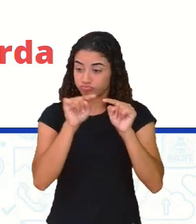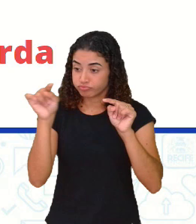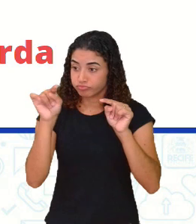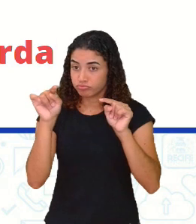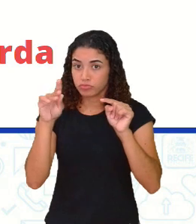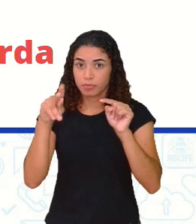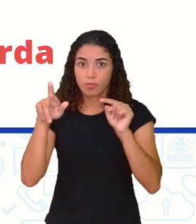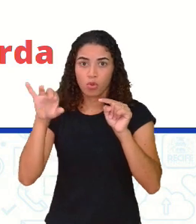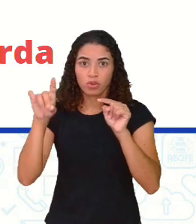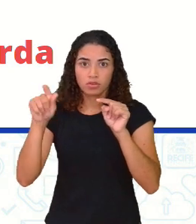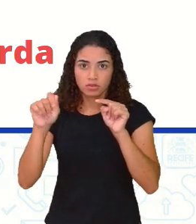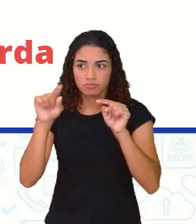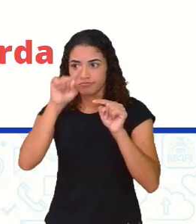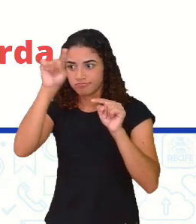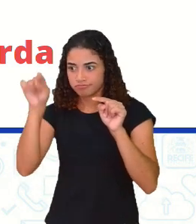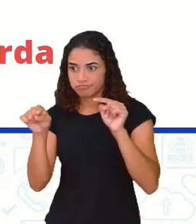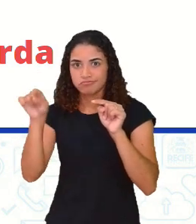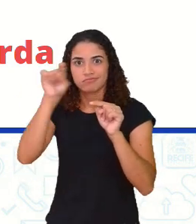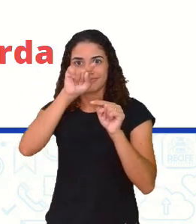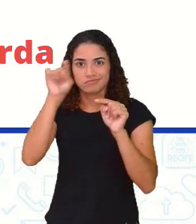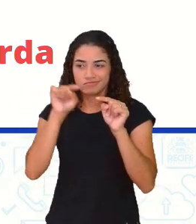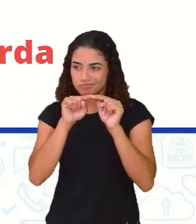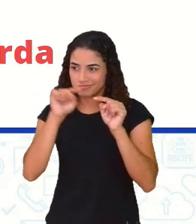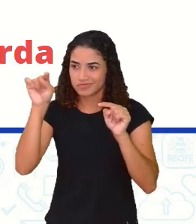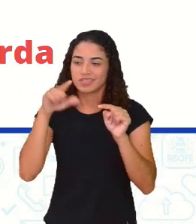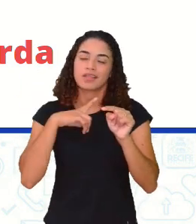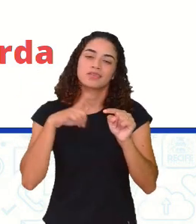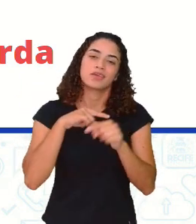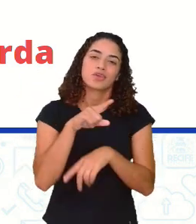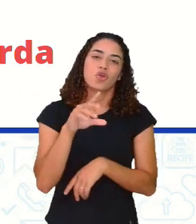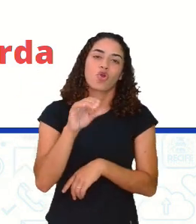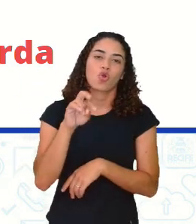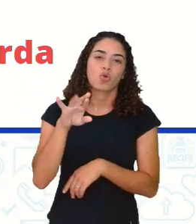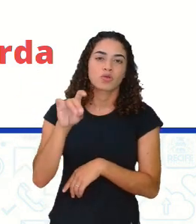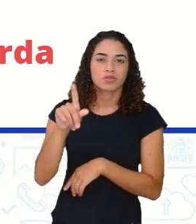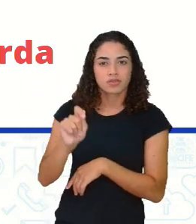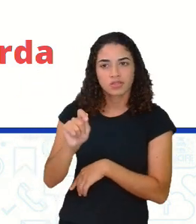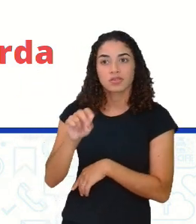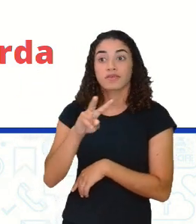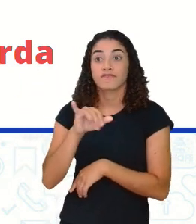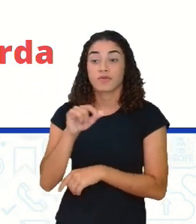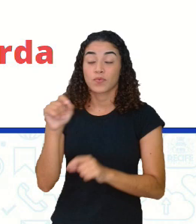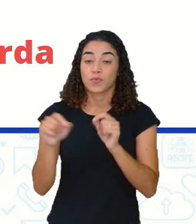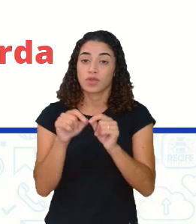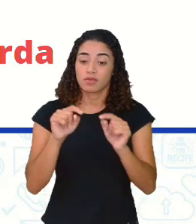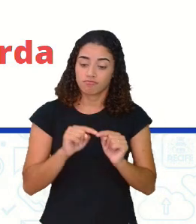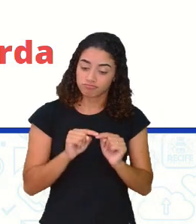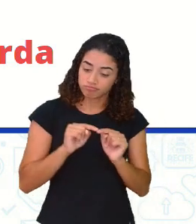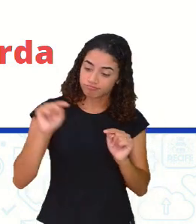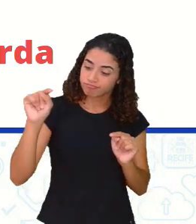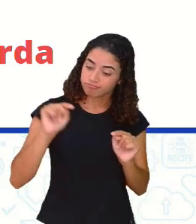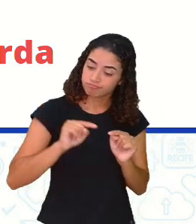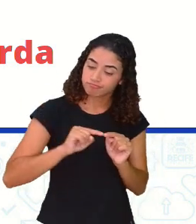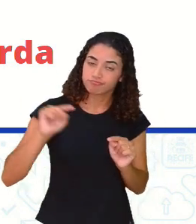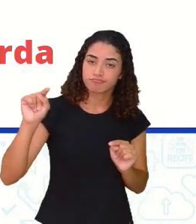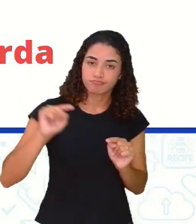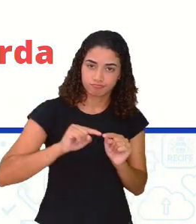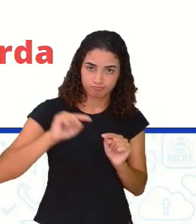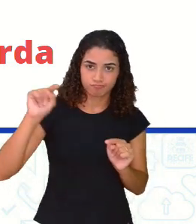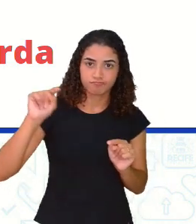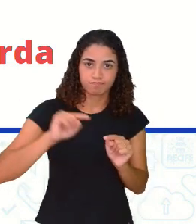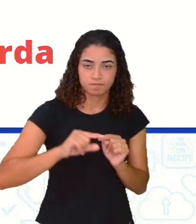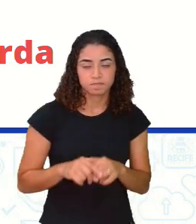a borda. Aí a gente tem a corda, que ela vai ser o segmento de reta, que vai de um ponto a